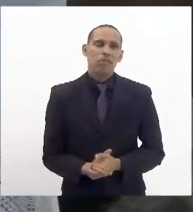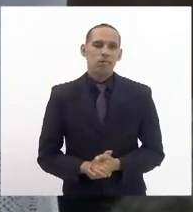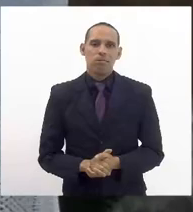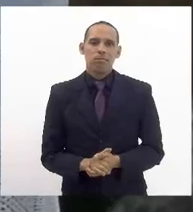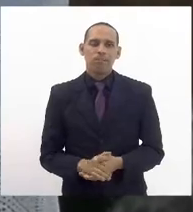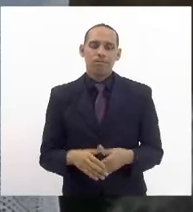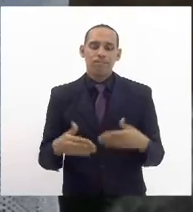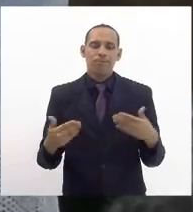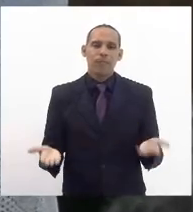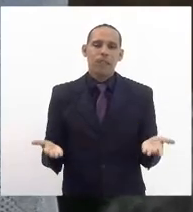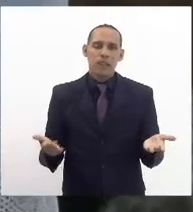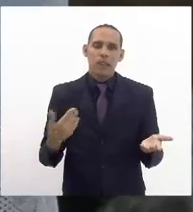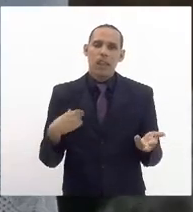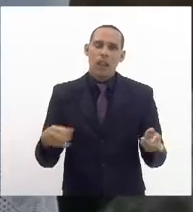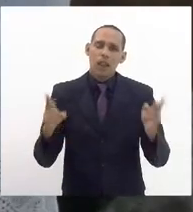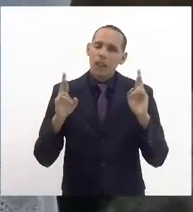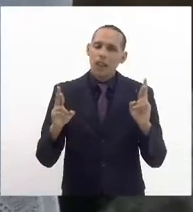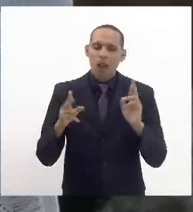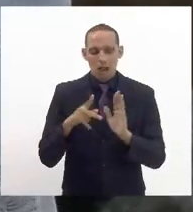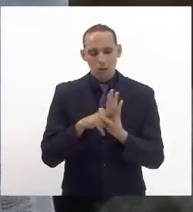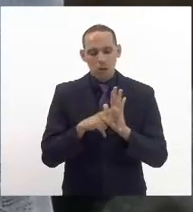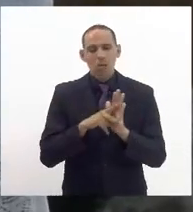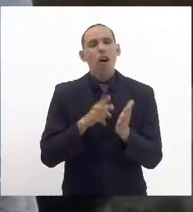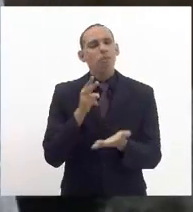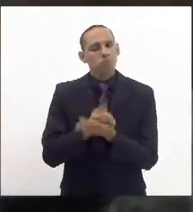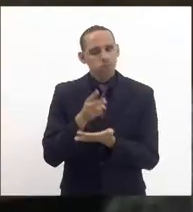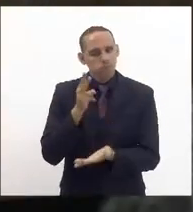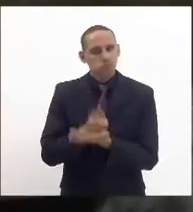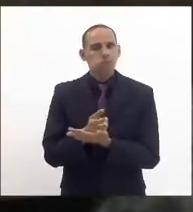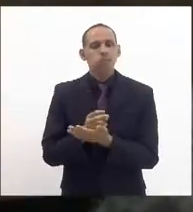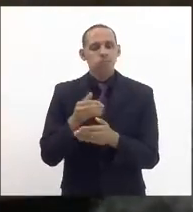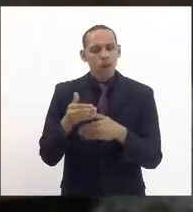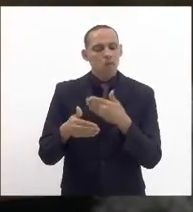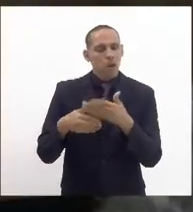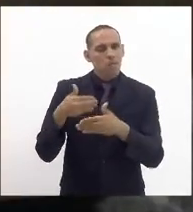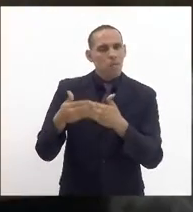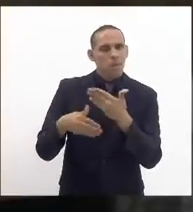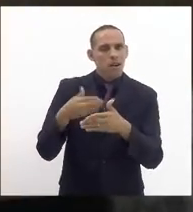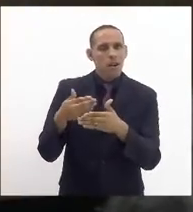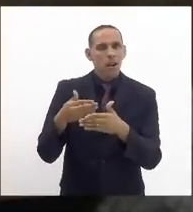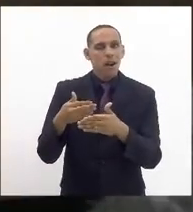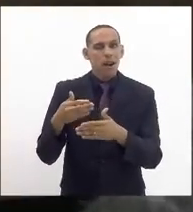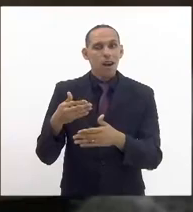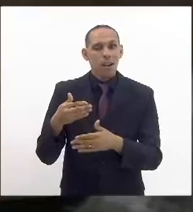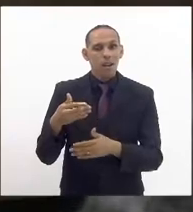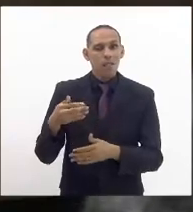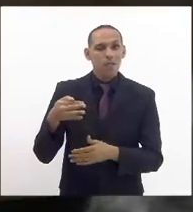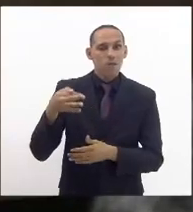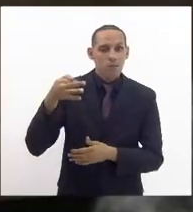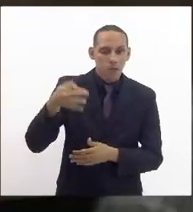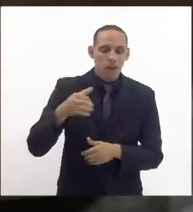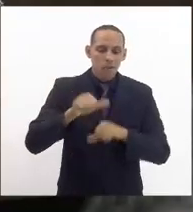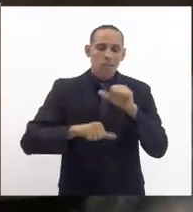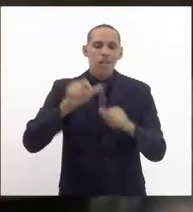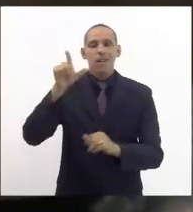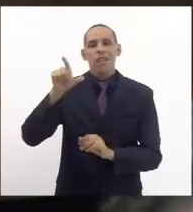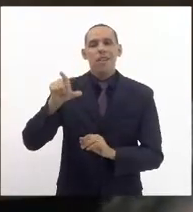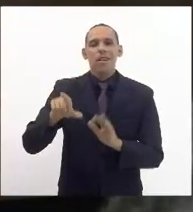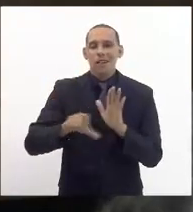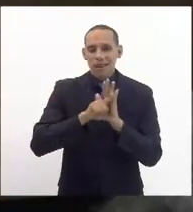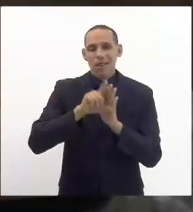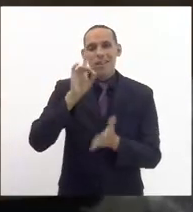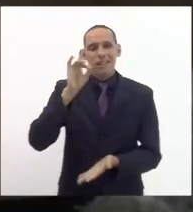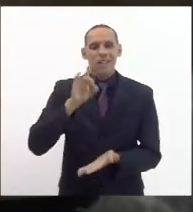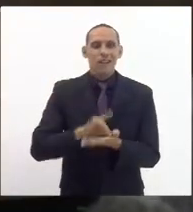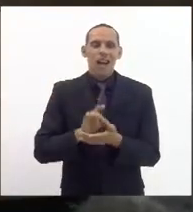eu espero que esse projeto continue tramitando e que ele possa, em breve, virar lei de fato, de verdade, e